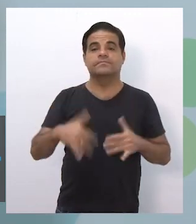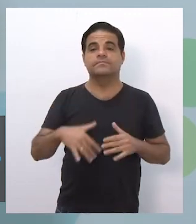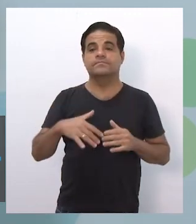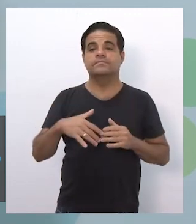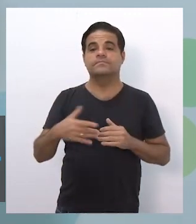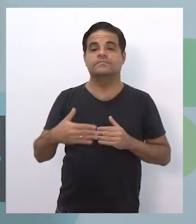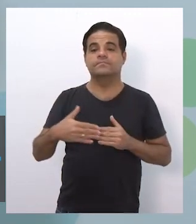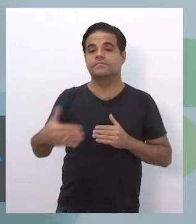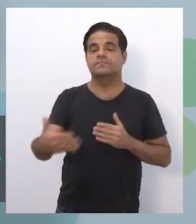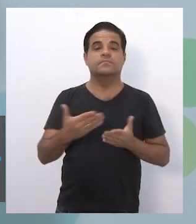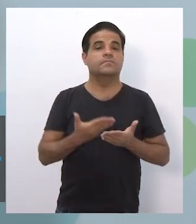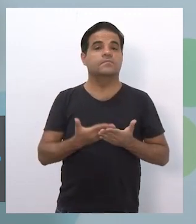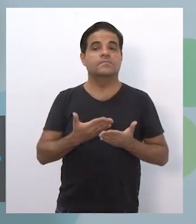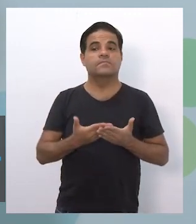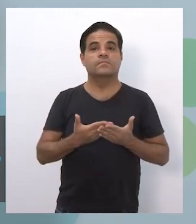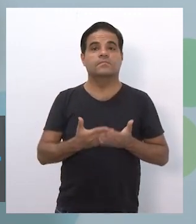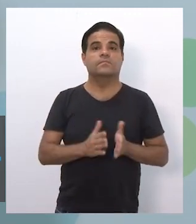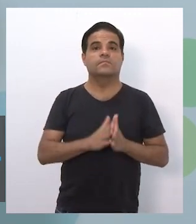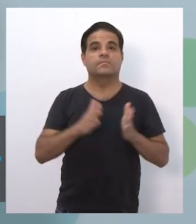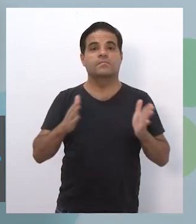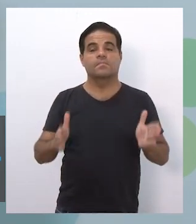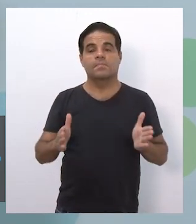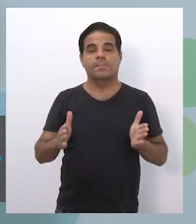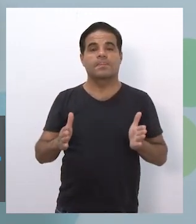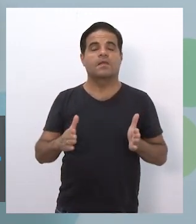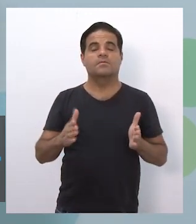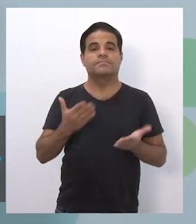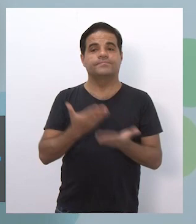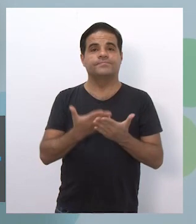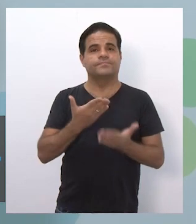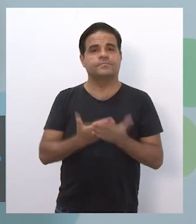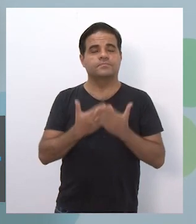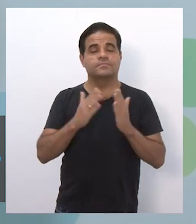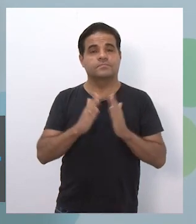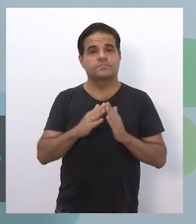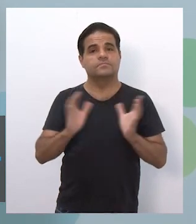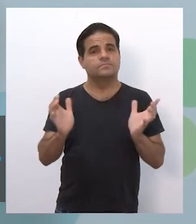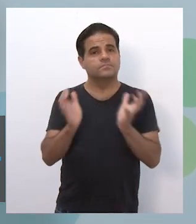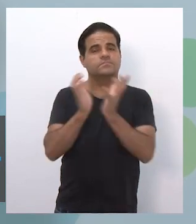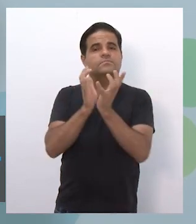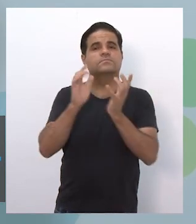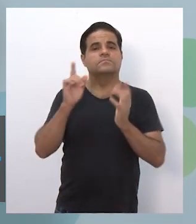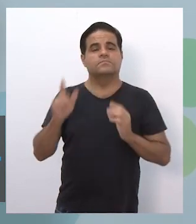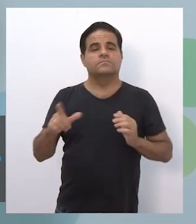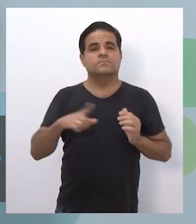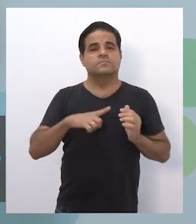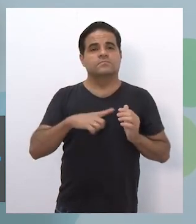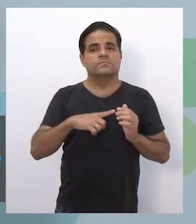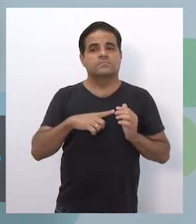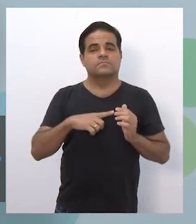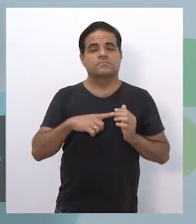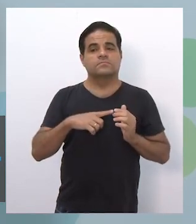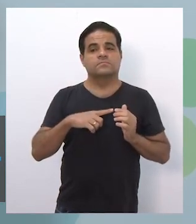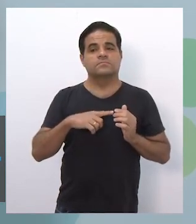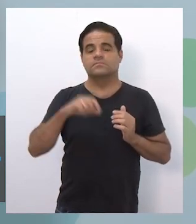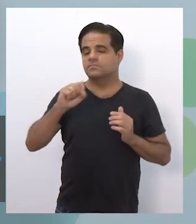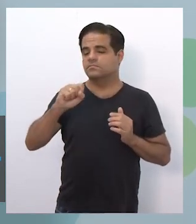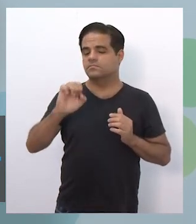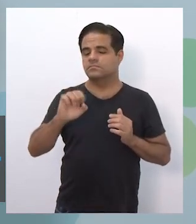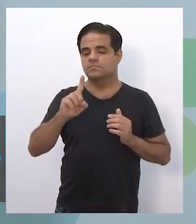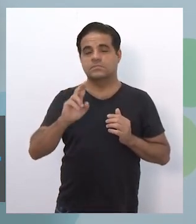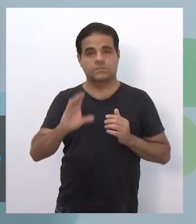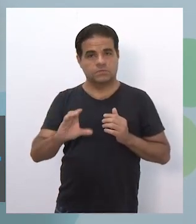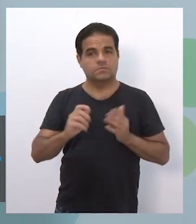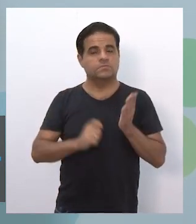para as escolas, né, Rodrigo? Eu peguei já essa semana, lá uma escola levou para formatar e, é rápido, hein? Cedu que fez uma compra